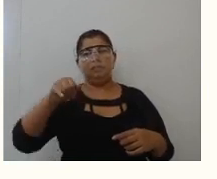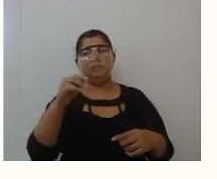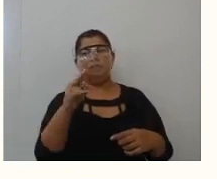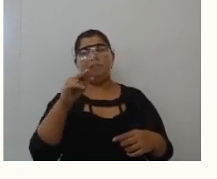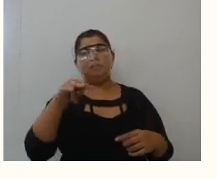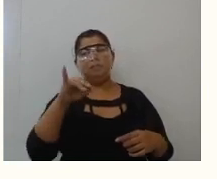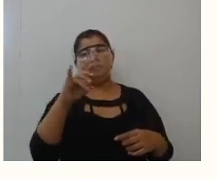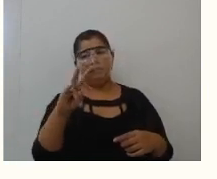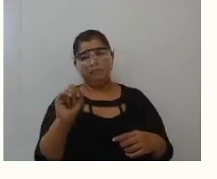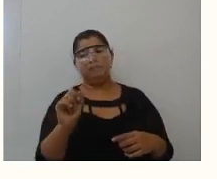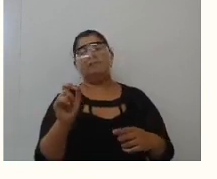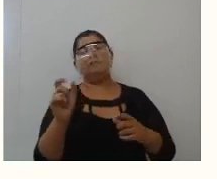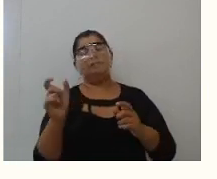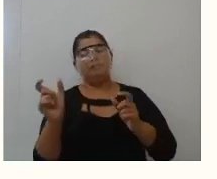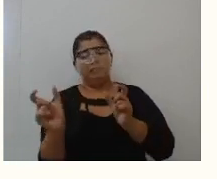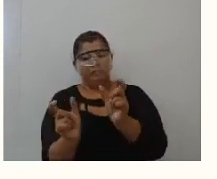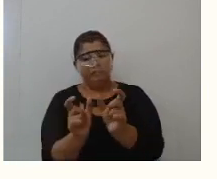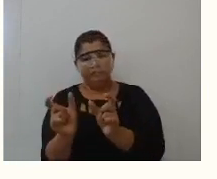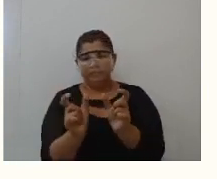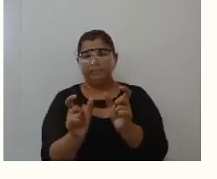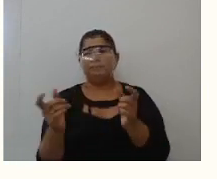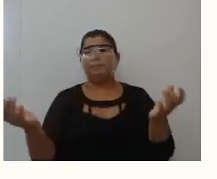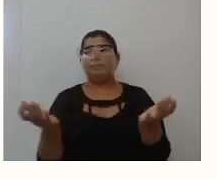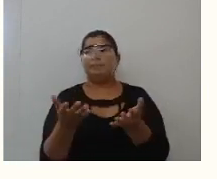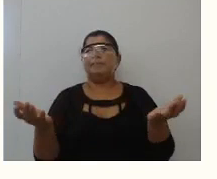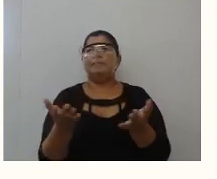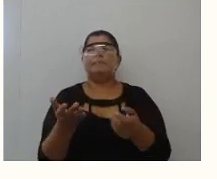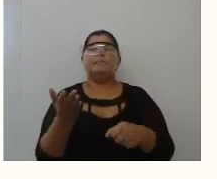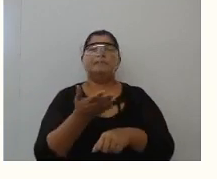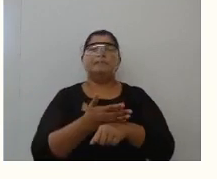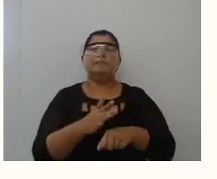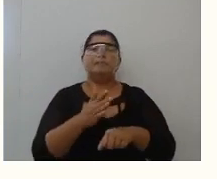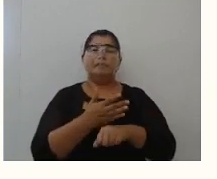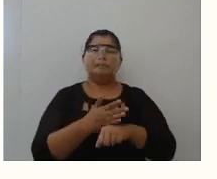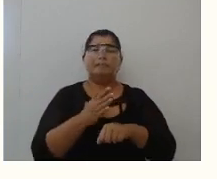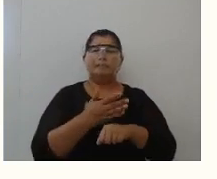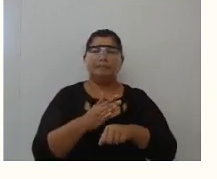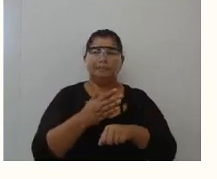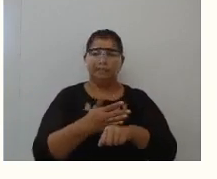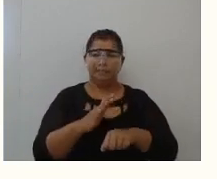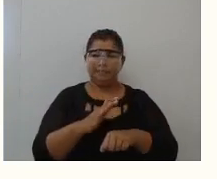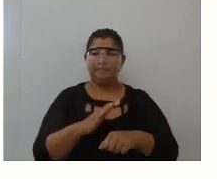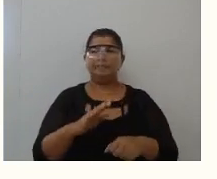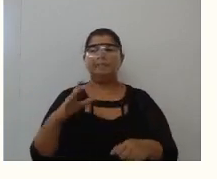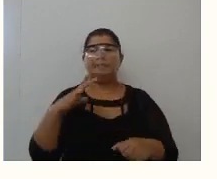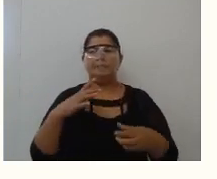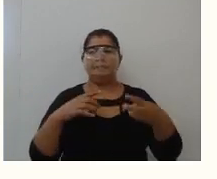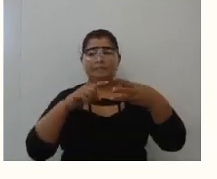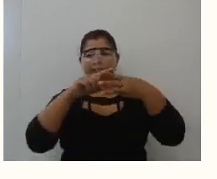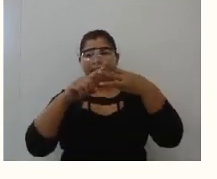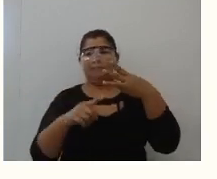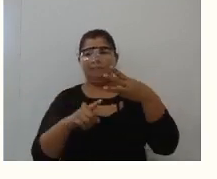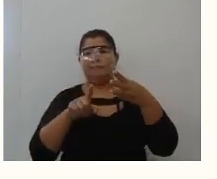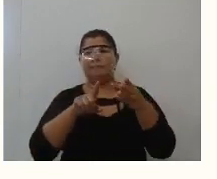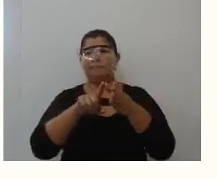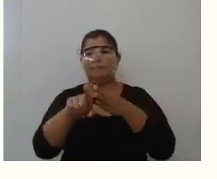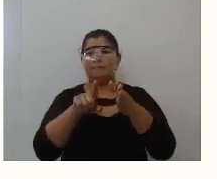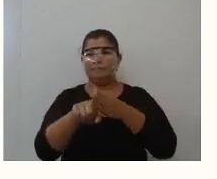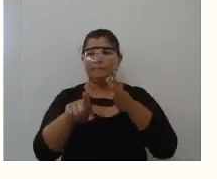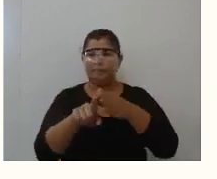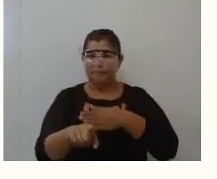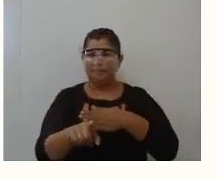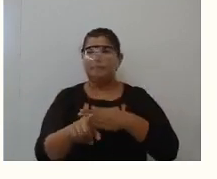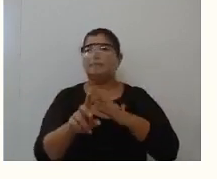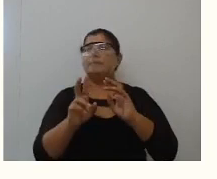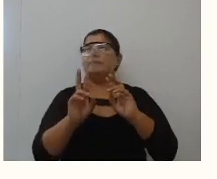aí? Então agora nós vamos treinar. Tem perguntas? Tem 3 perguntas? Eu vou fazer o seguinte, eu respondo essas 3